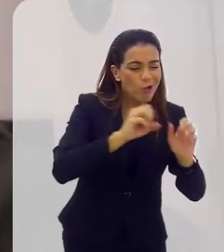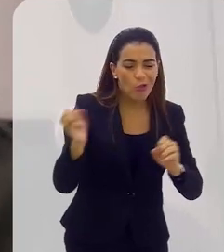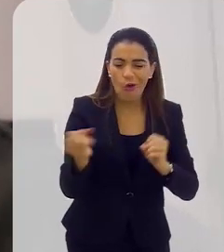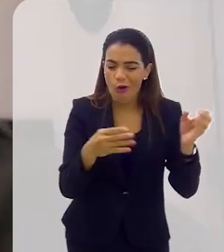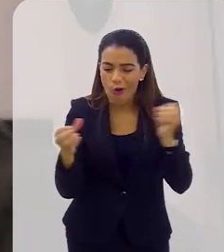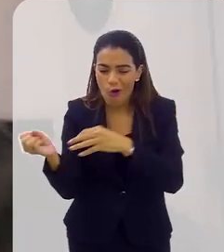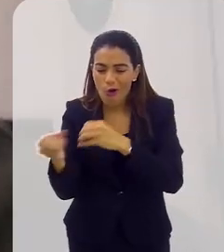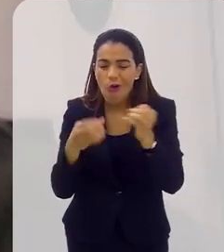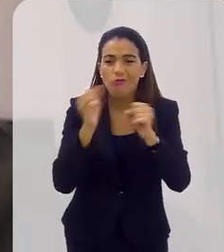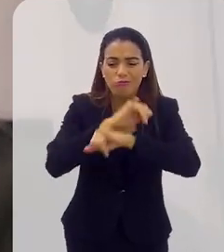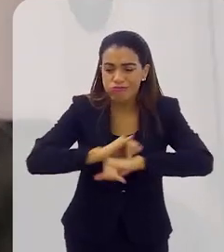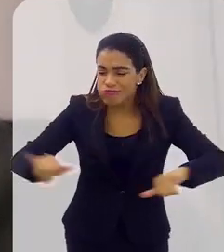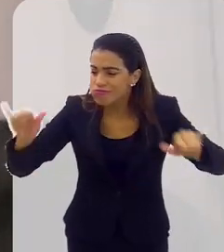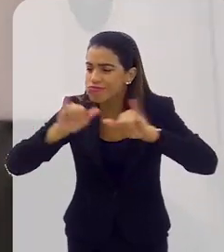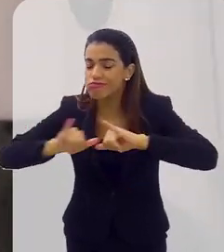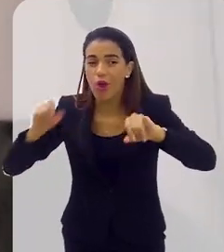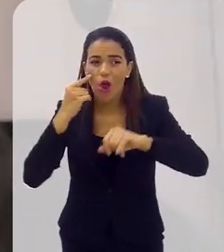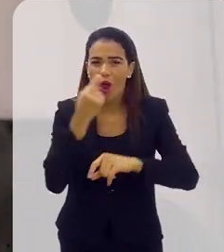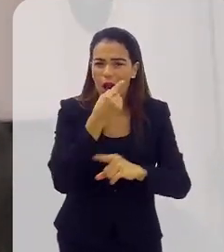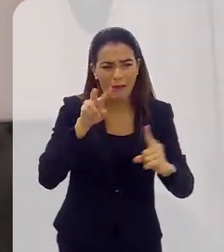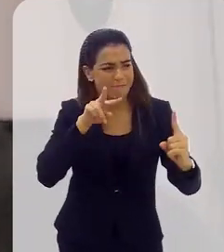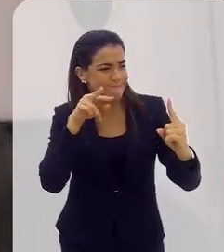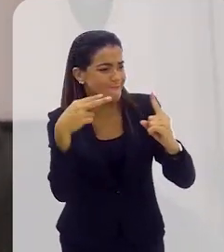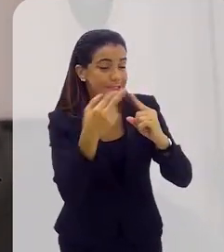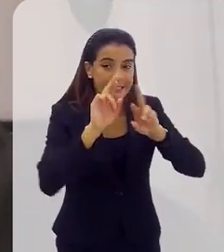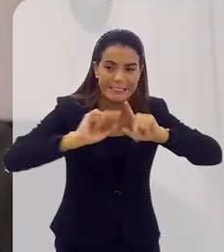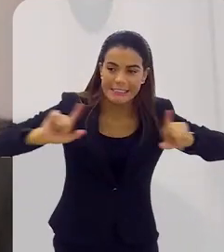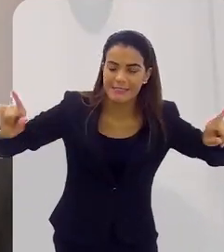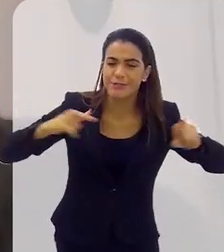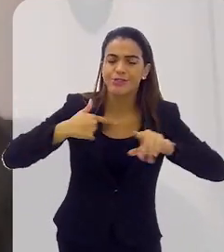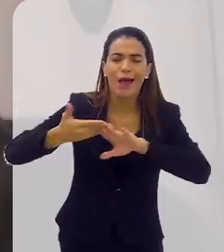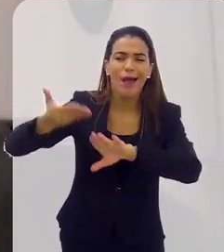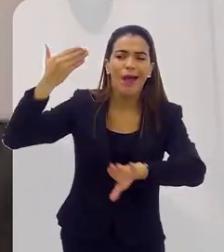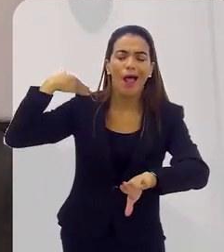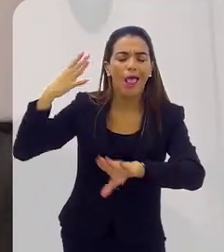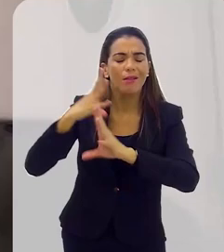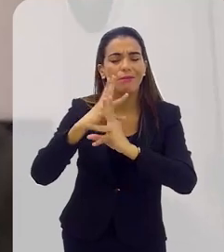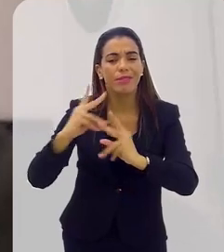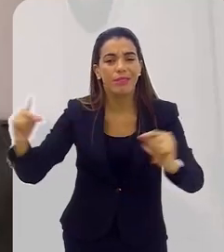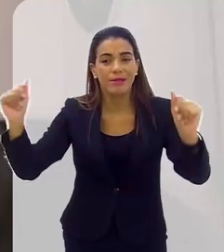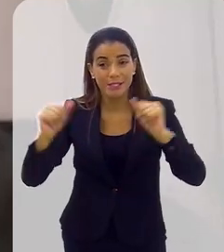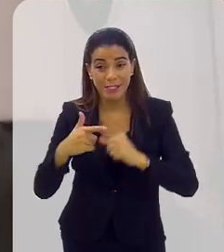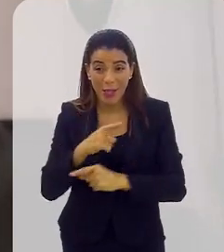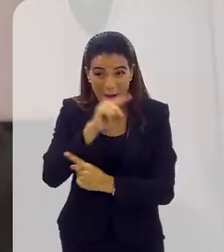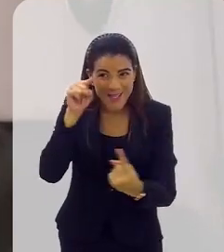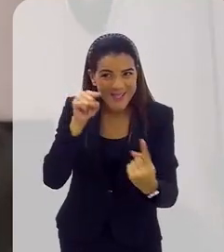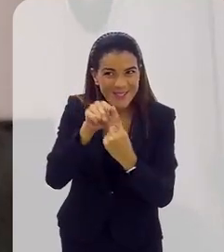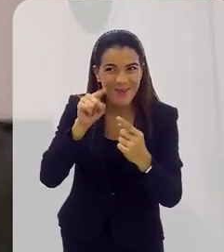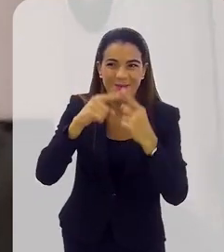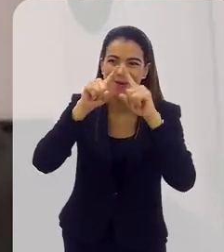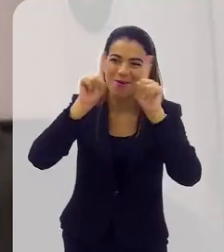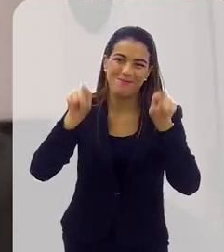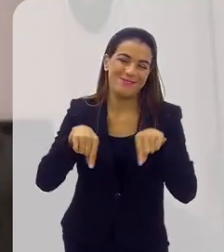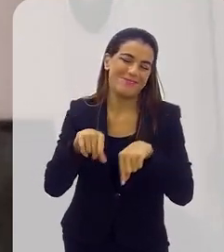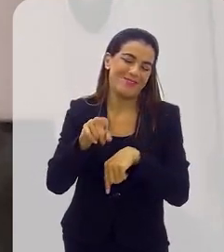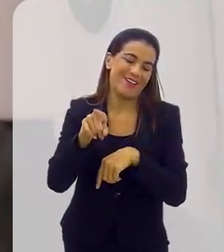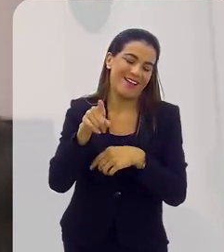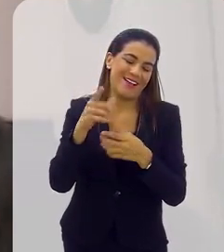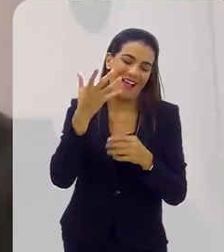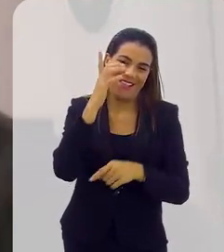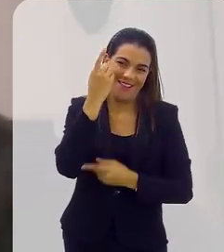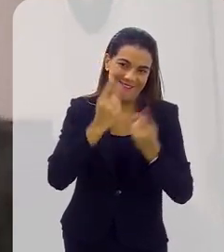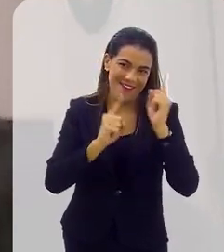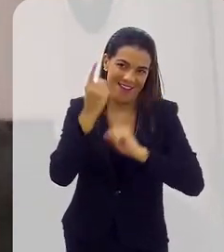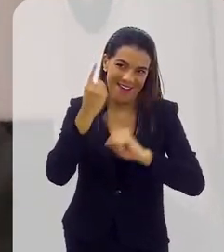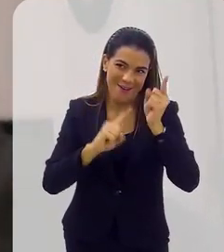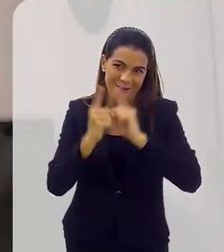Joãozinho da Gomé. Então, trazem olhares diferentes de assuntos que estavam esquecidos. Então, essa é a função do carnaval. Você vê